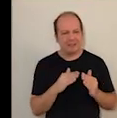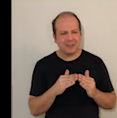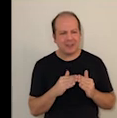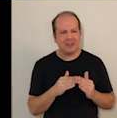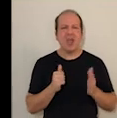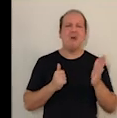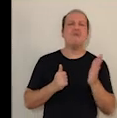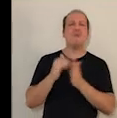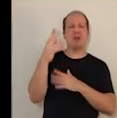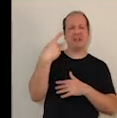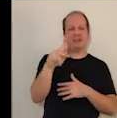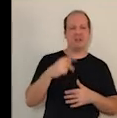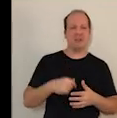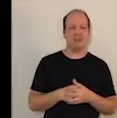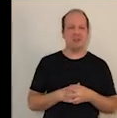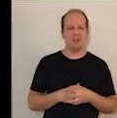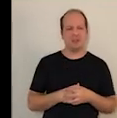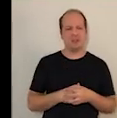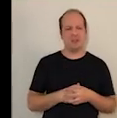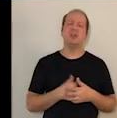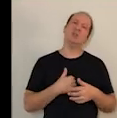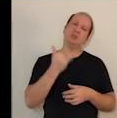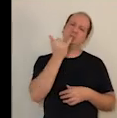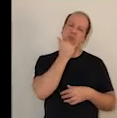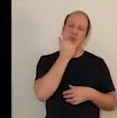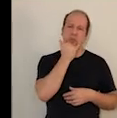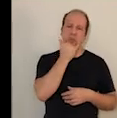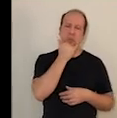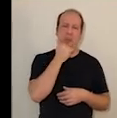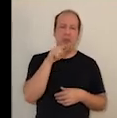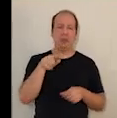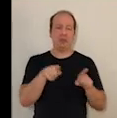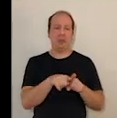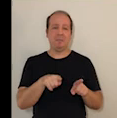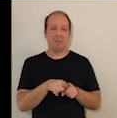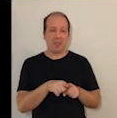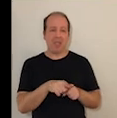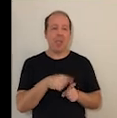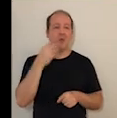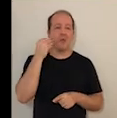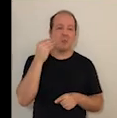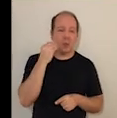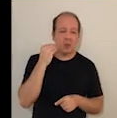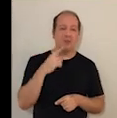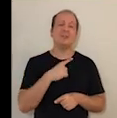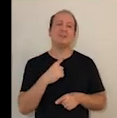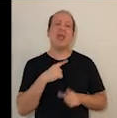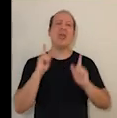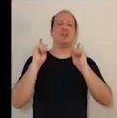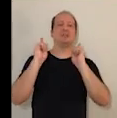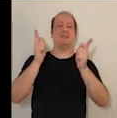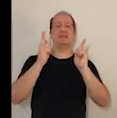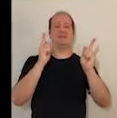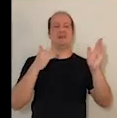em minha casa, cavaleiro? Posso saber? Na sua casa? Fora daqui, seu parasita. Penso que eu e